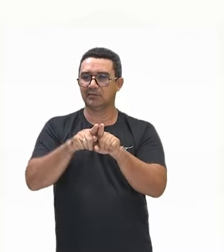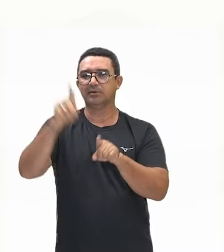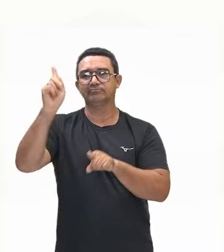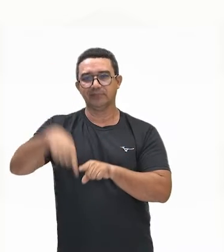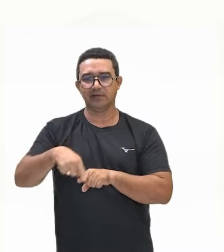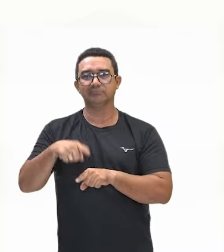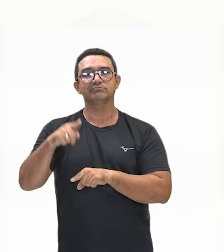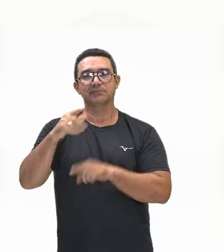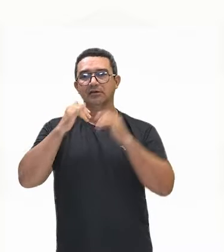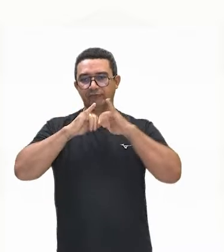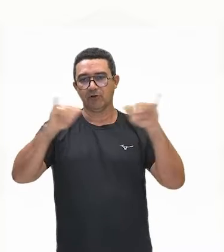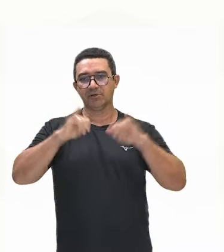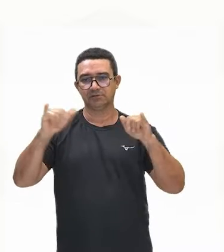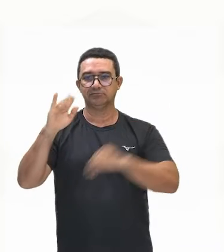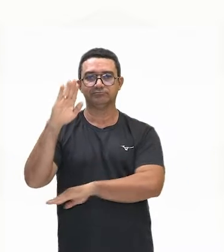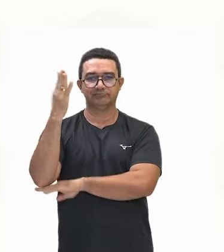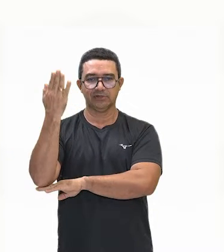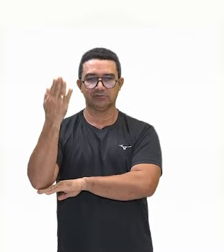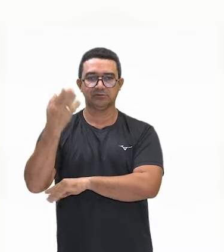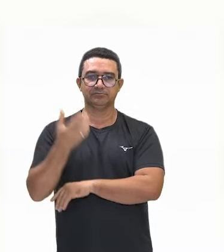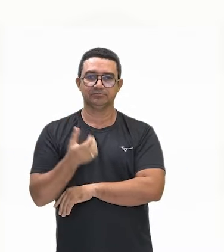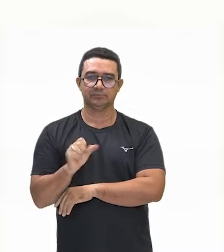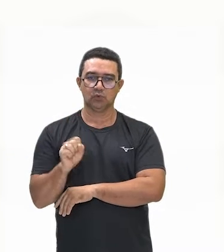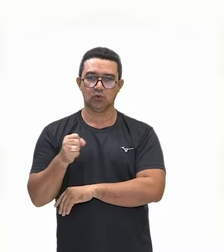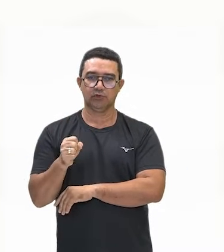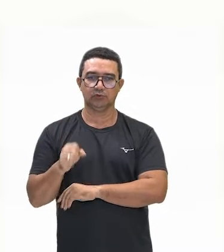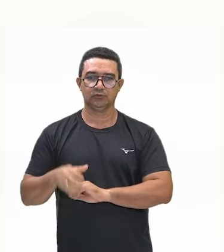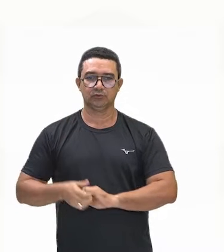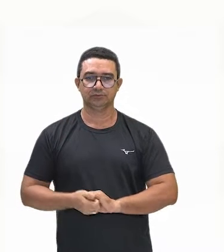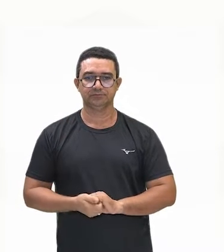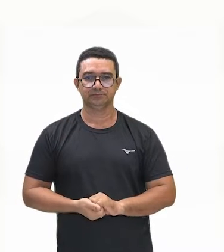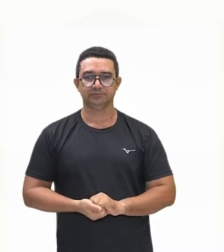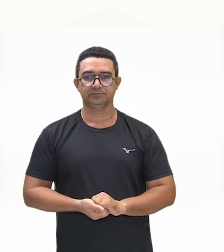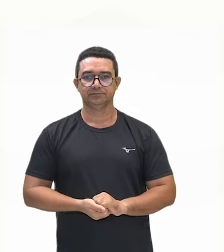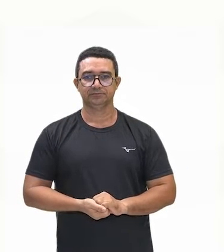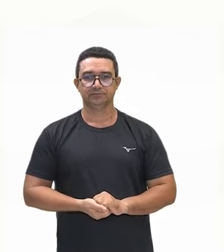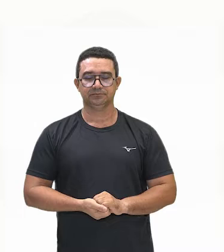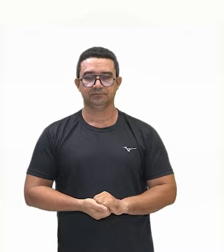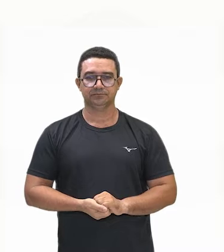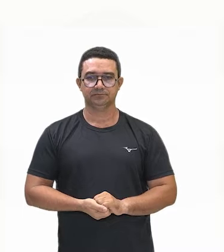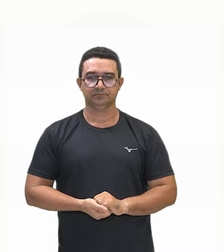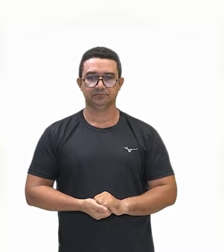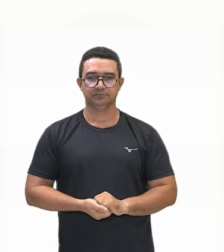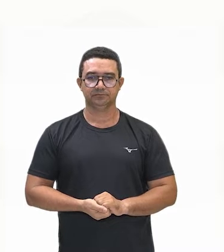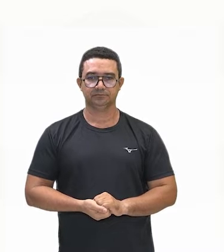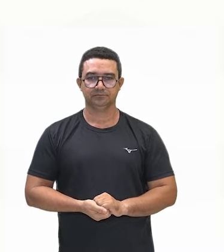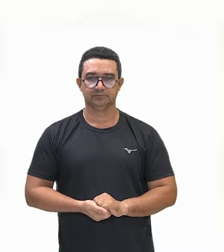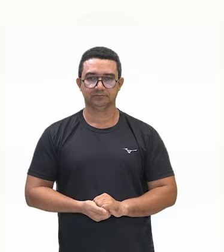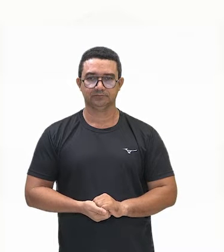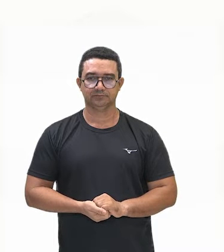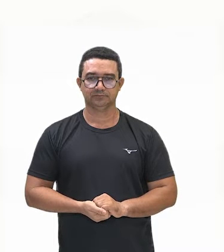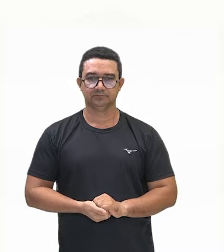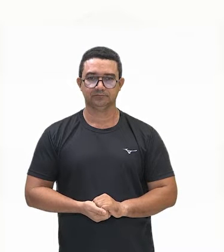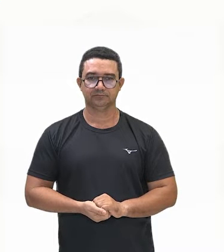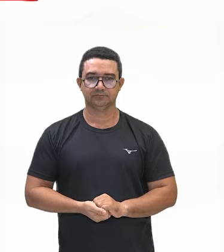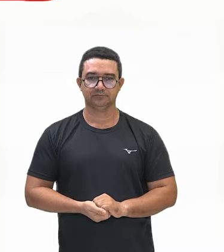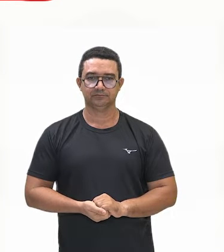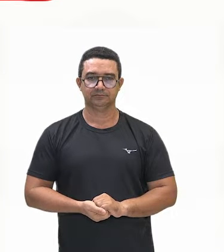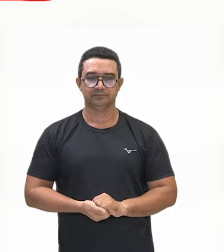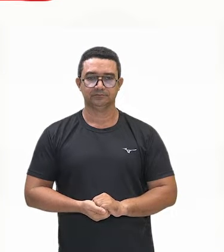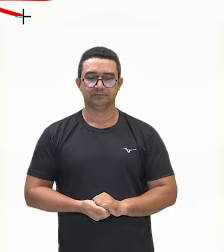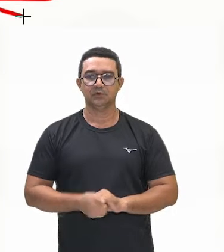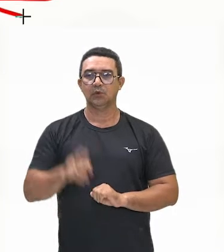fluid in the lungs nor intoxication. O uso de máscara não acumula, né, ele não causa o acúmulo